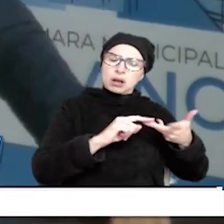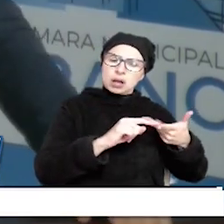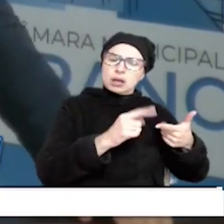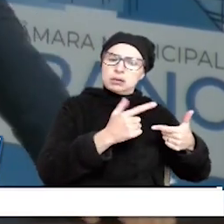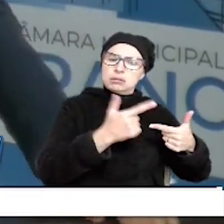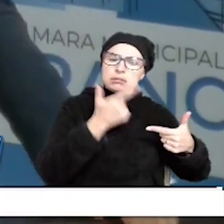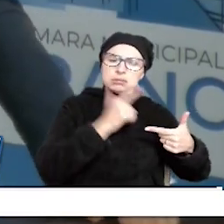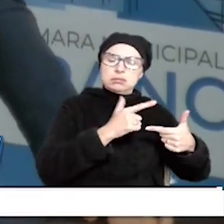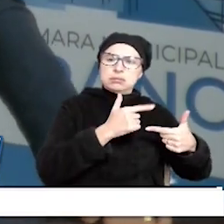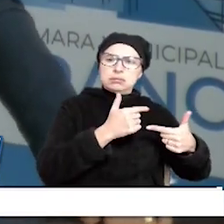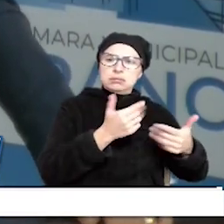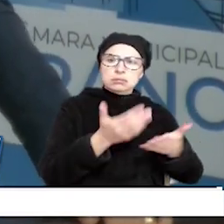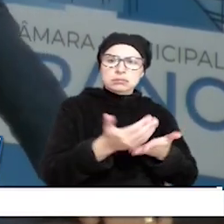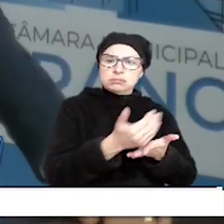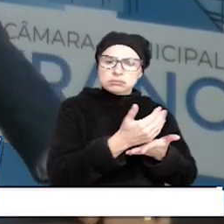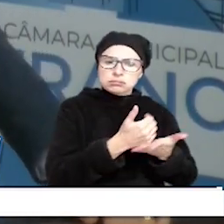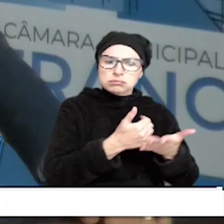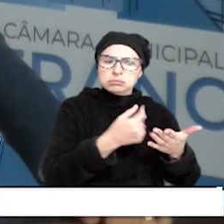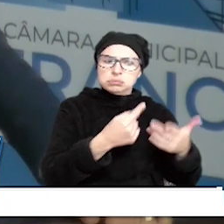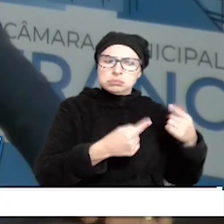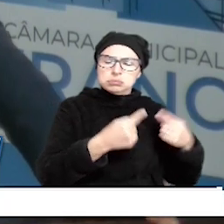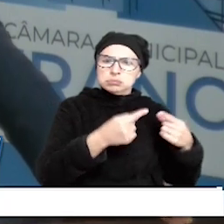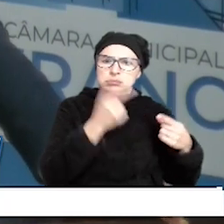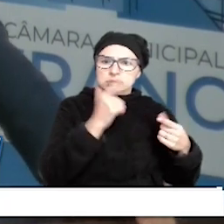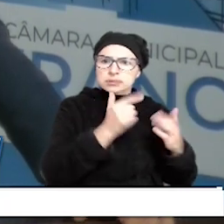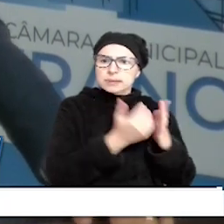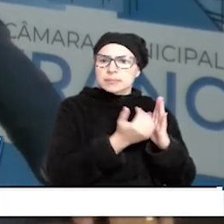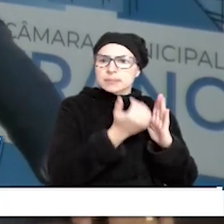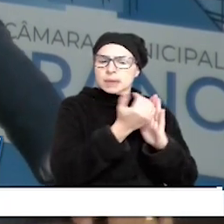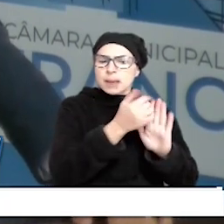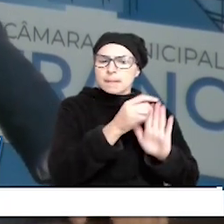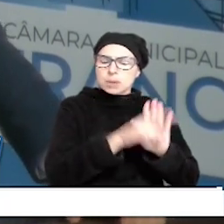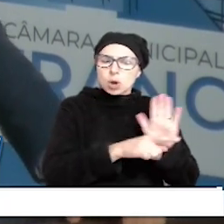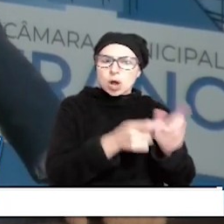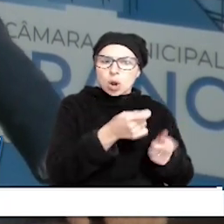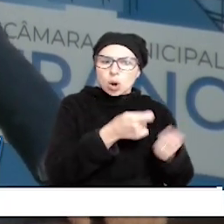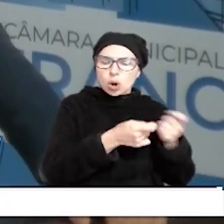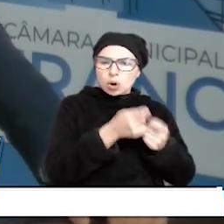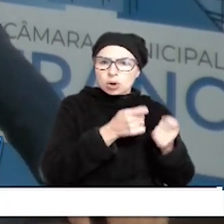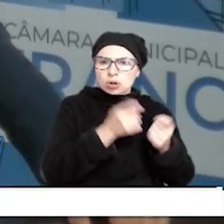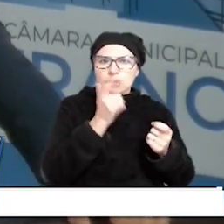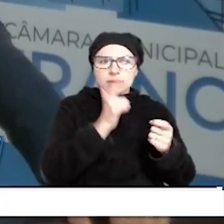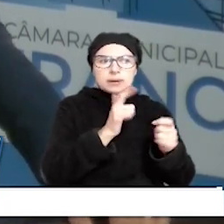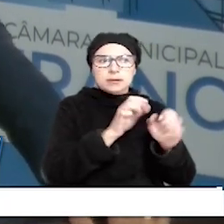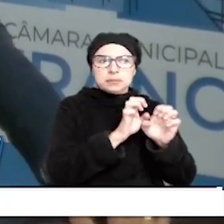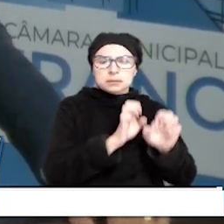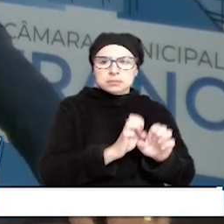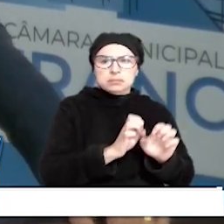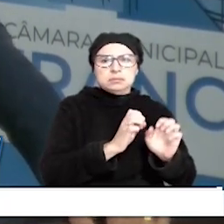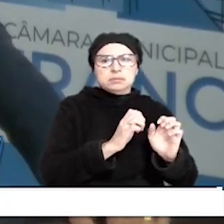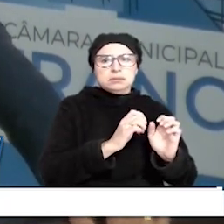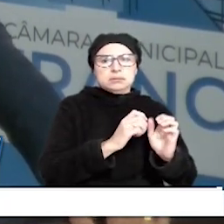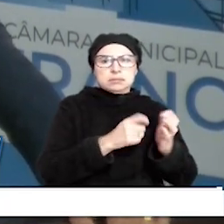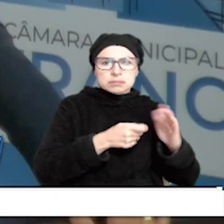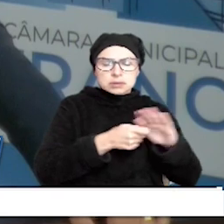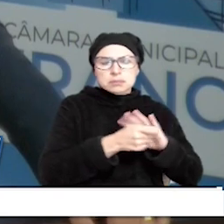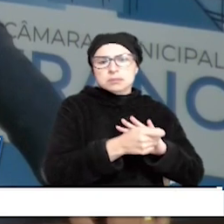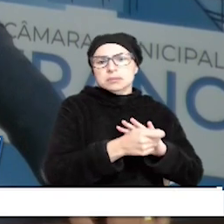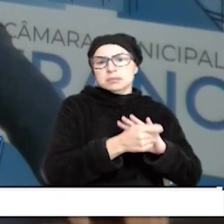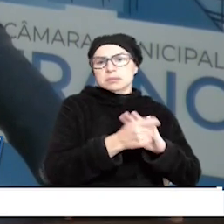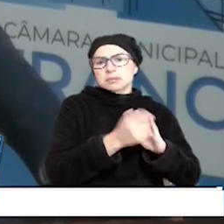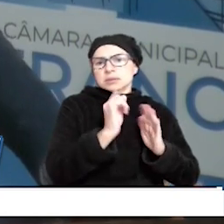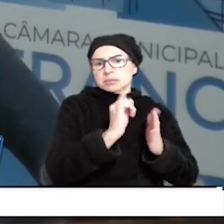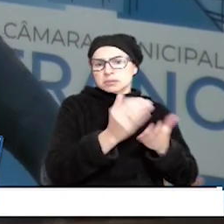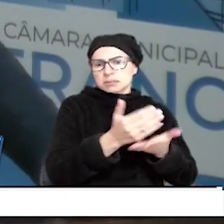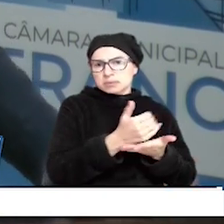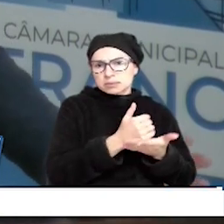praticando políticas de projetos econômicos e de empresas e a questão tributária também,